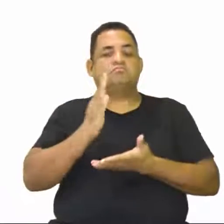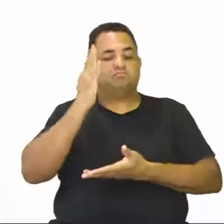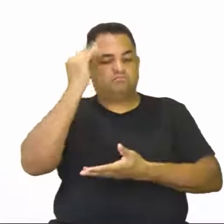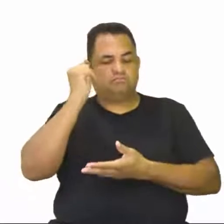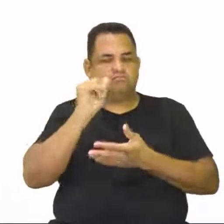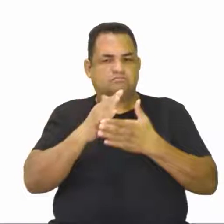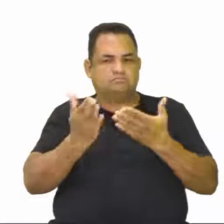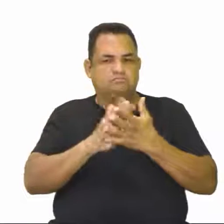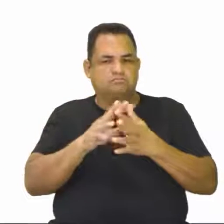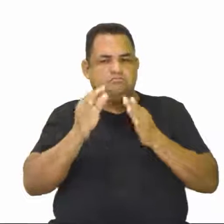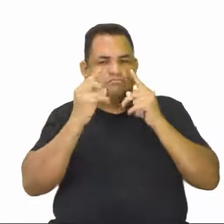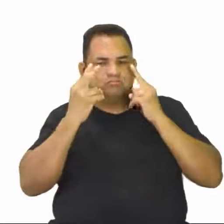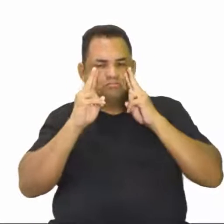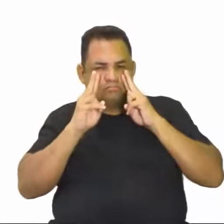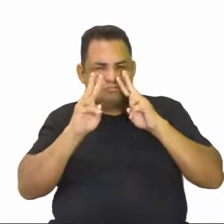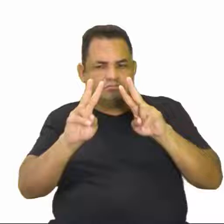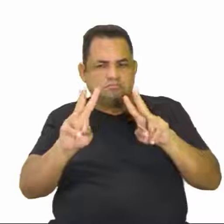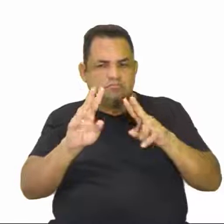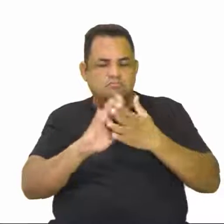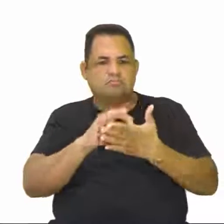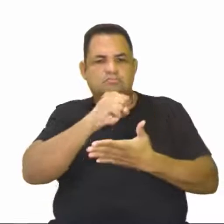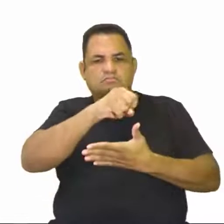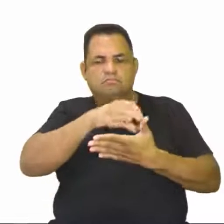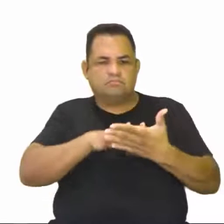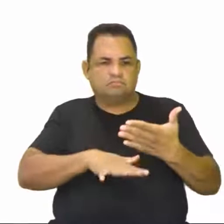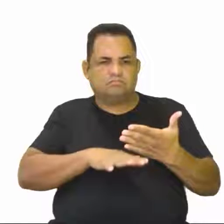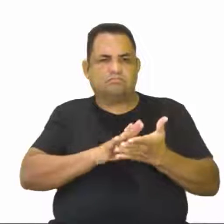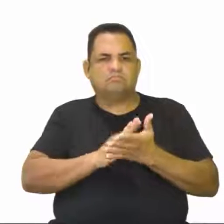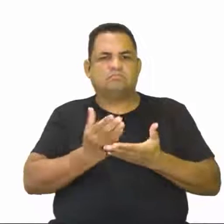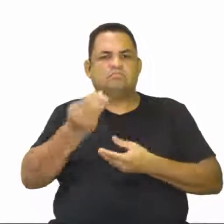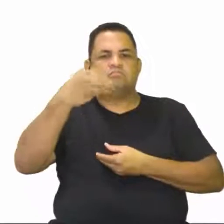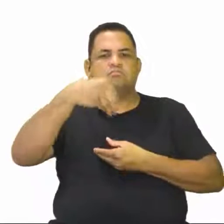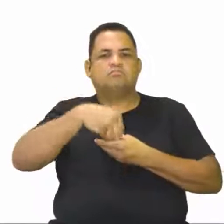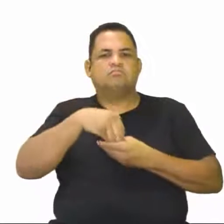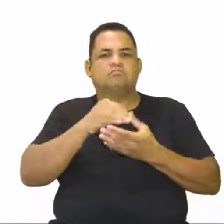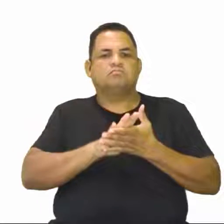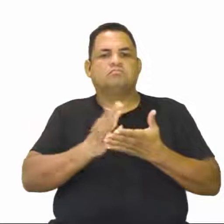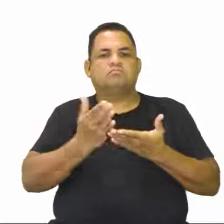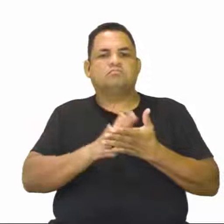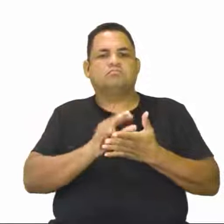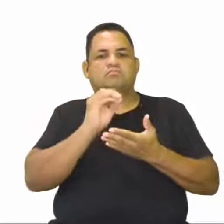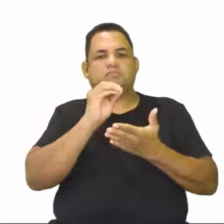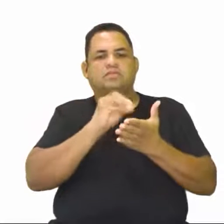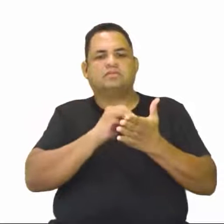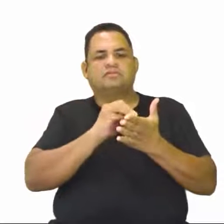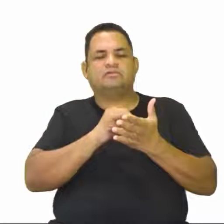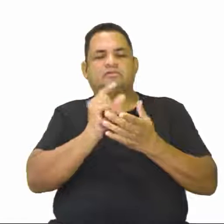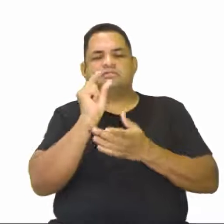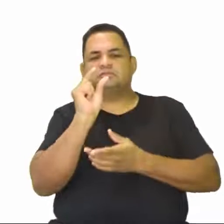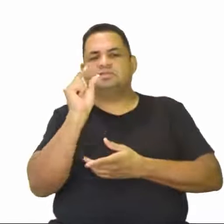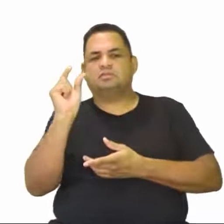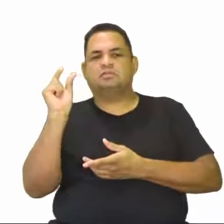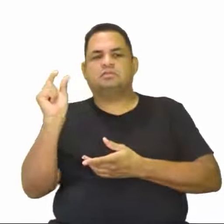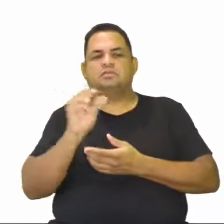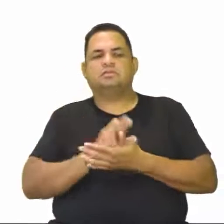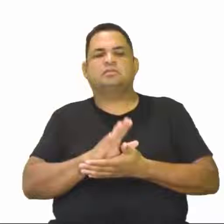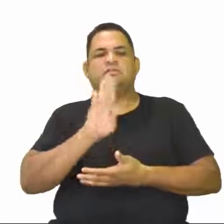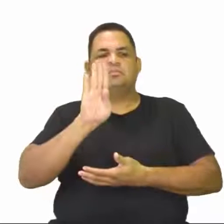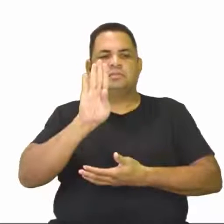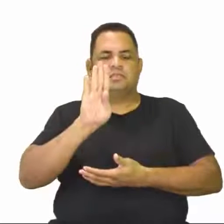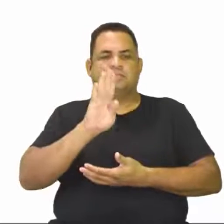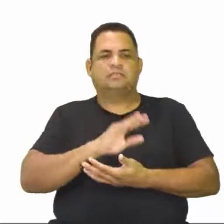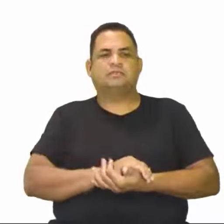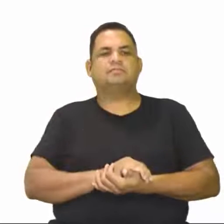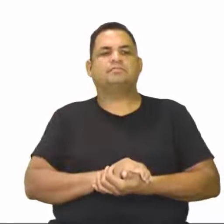certeza que você observou que a alternativa que se enquadra para o preenchimento correto é a alternativa